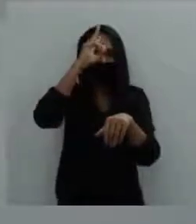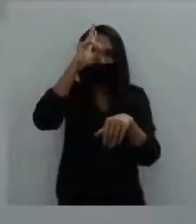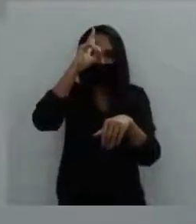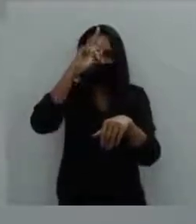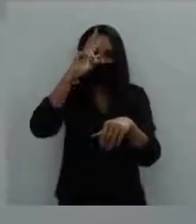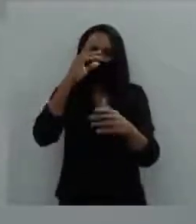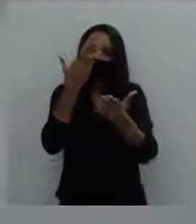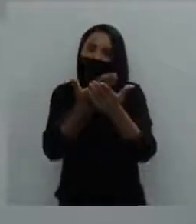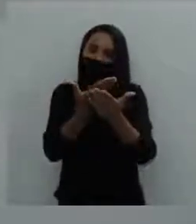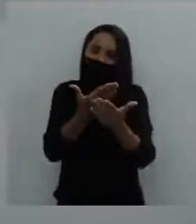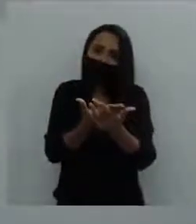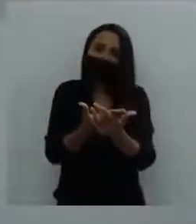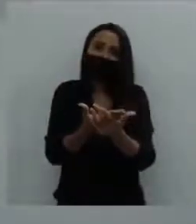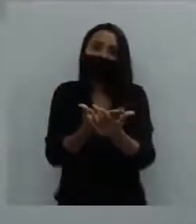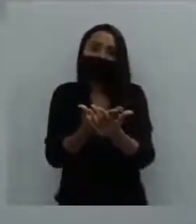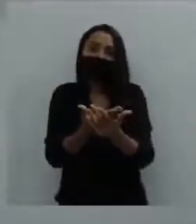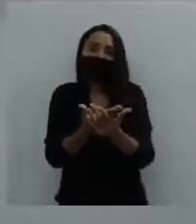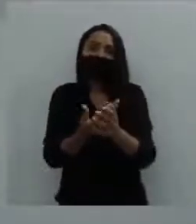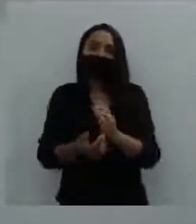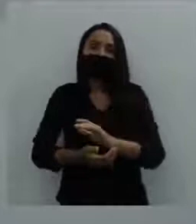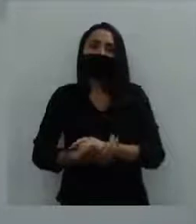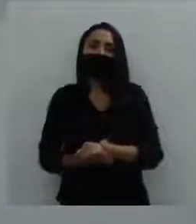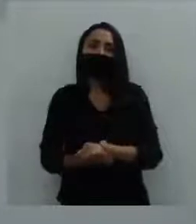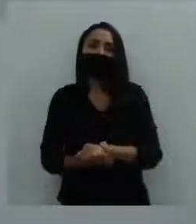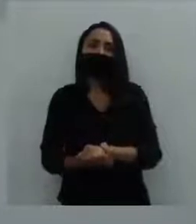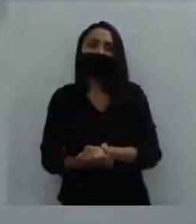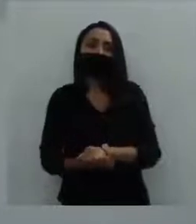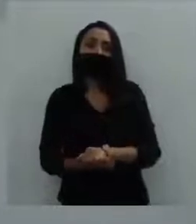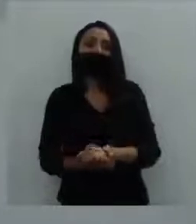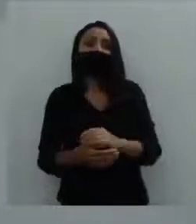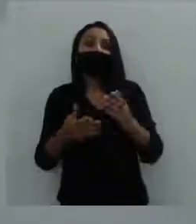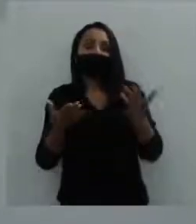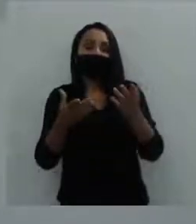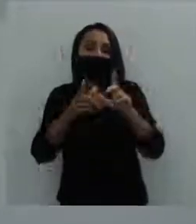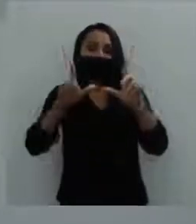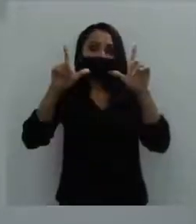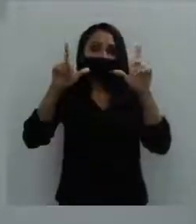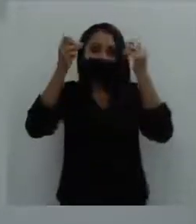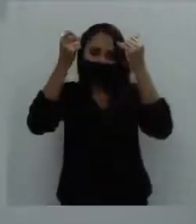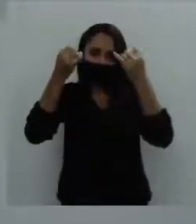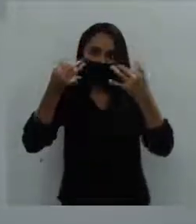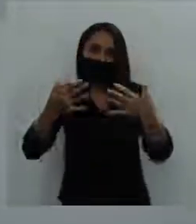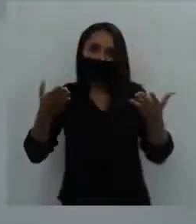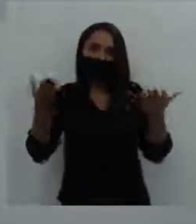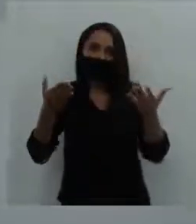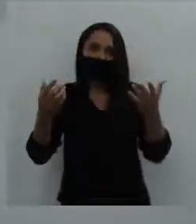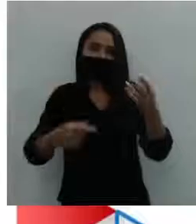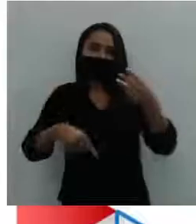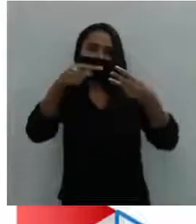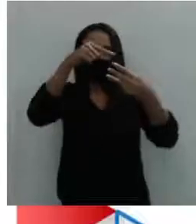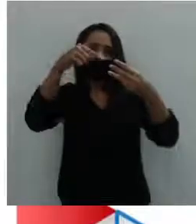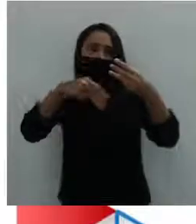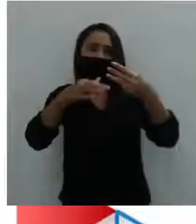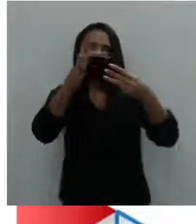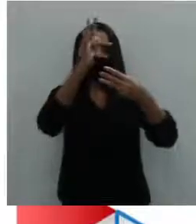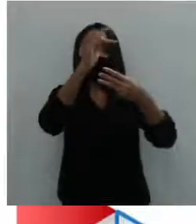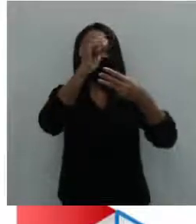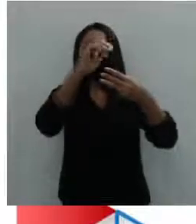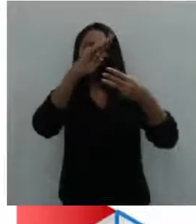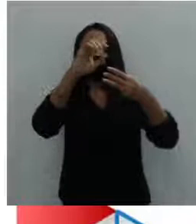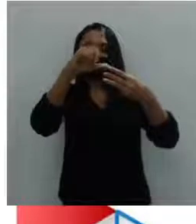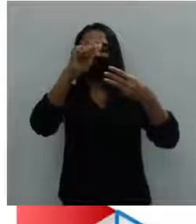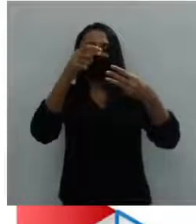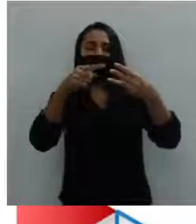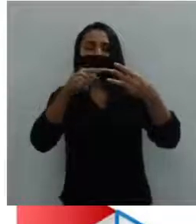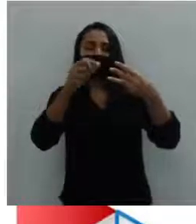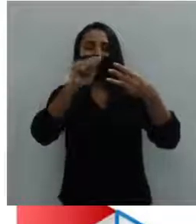para retirar dele esses elementos. Aqui na tela trago para vocês a fábula, o apólogo e a